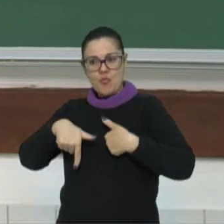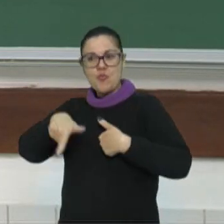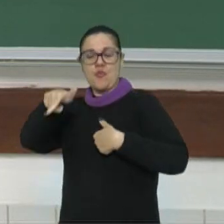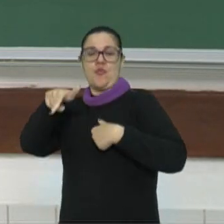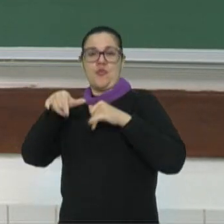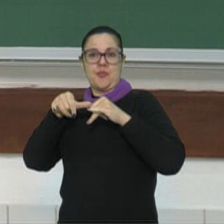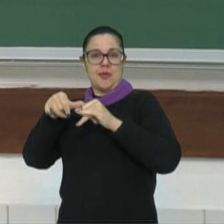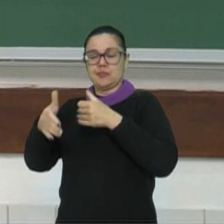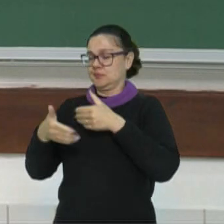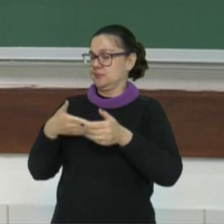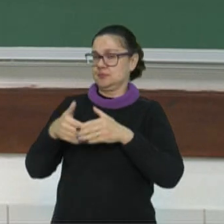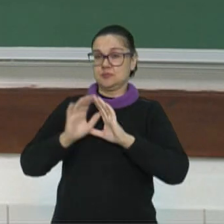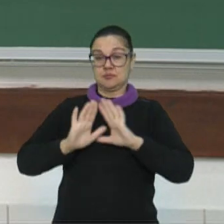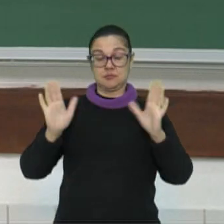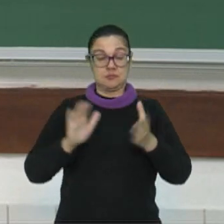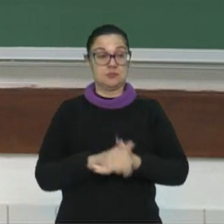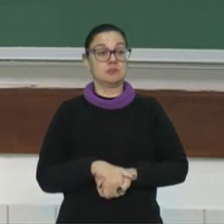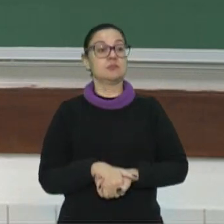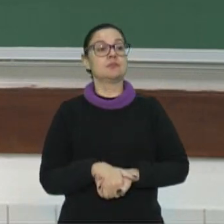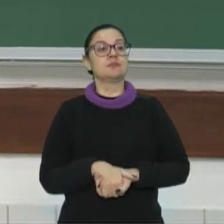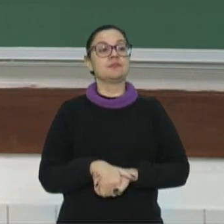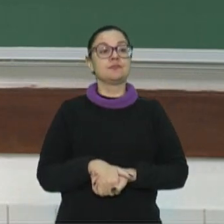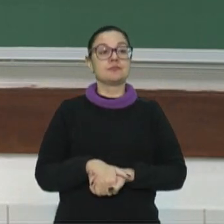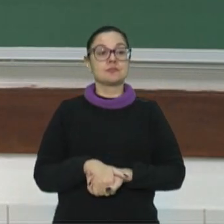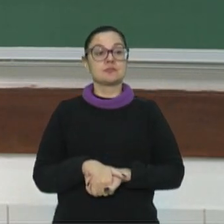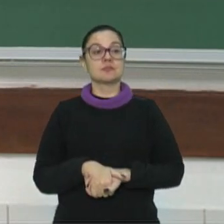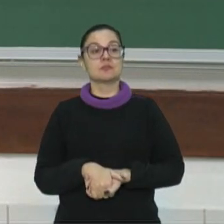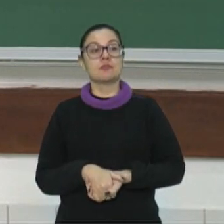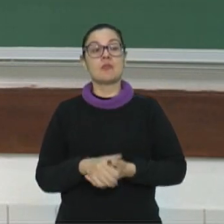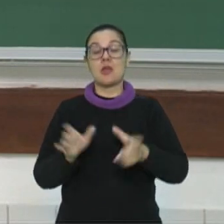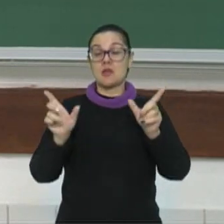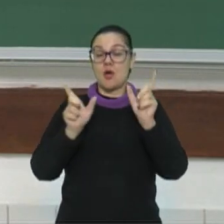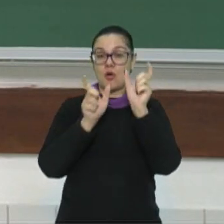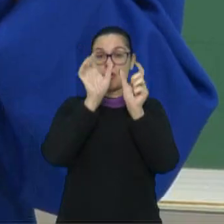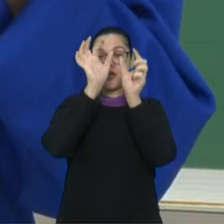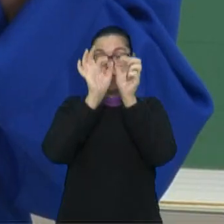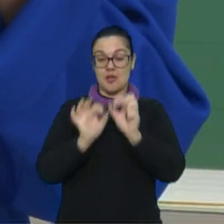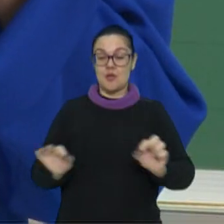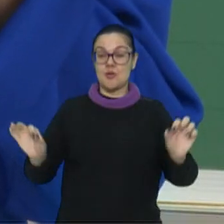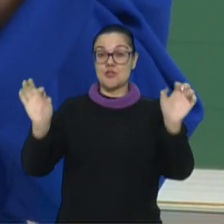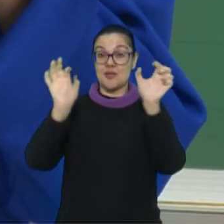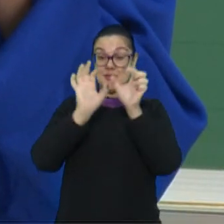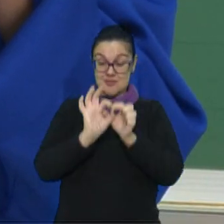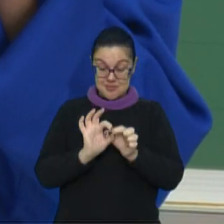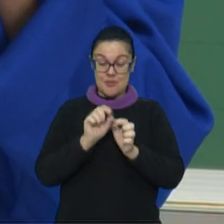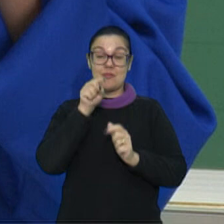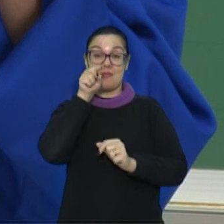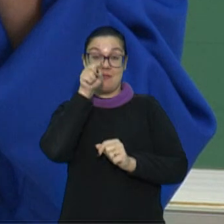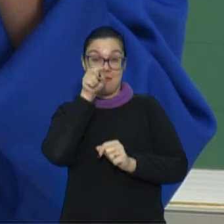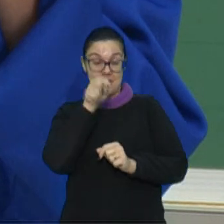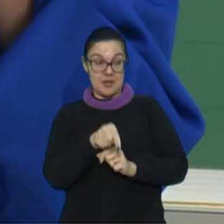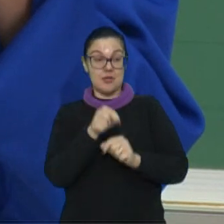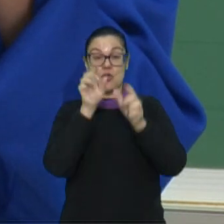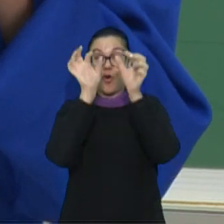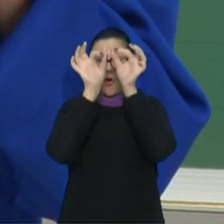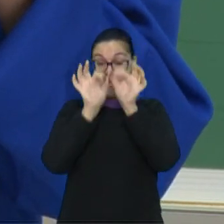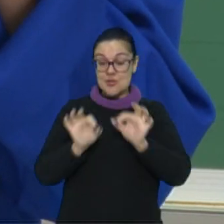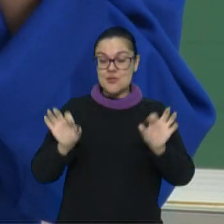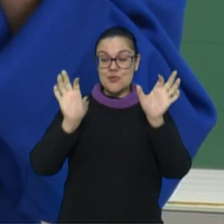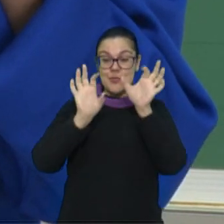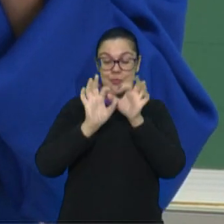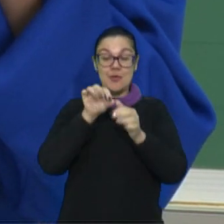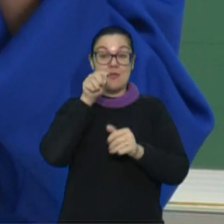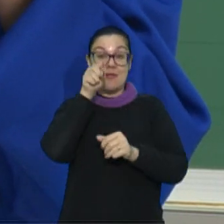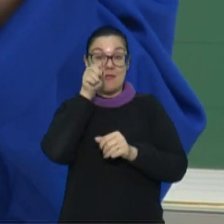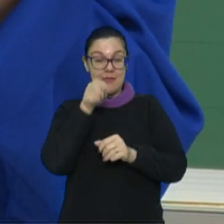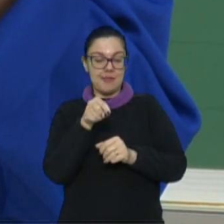estão ligadas pelo ezinho, só isso, tá? E o período composto por subordinação, coloquei aqui para você,